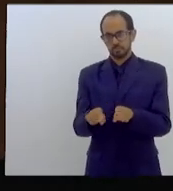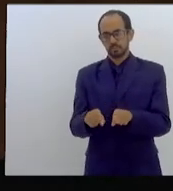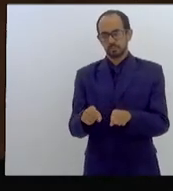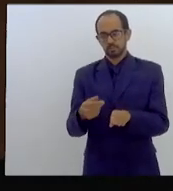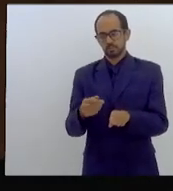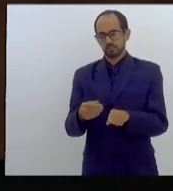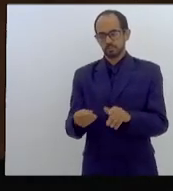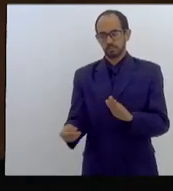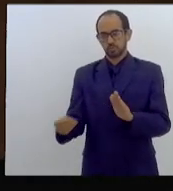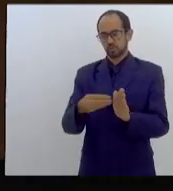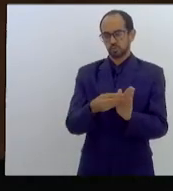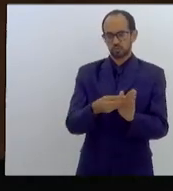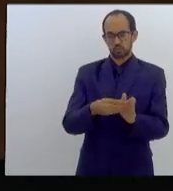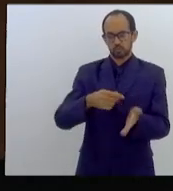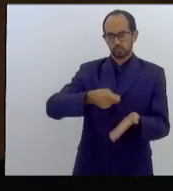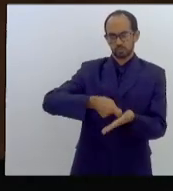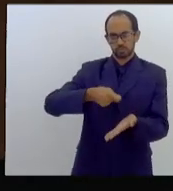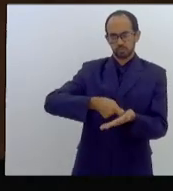que incluiu